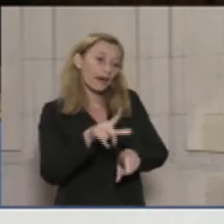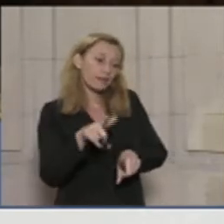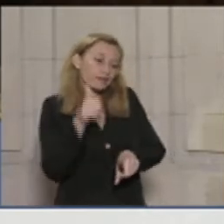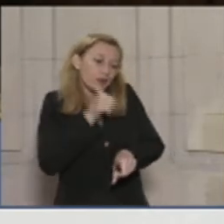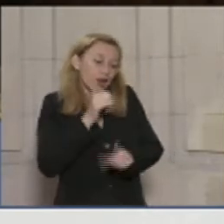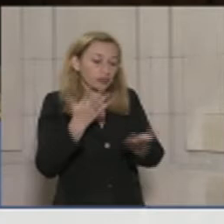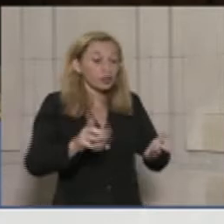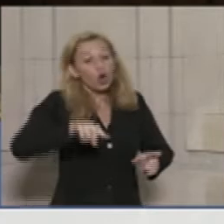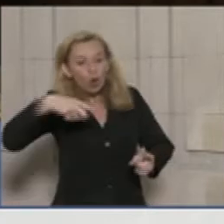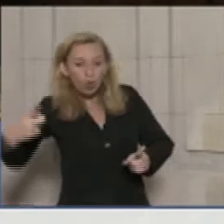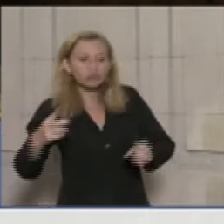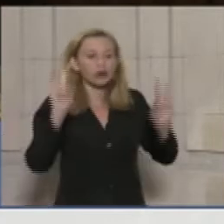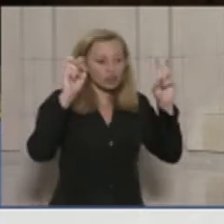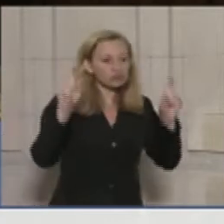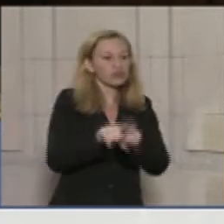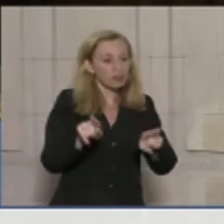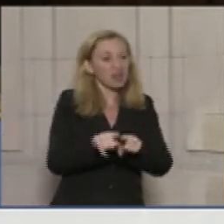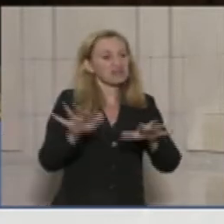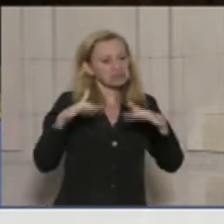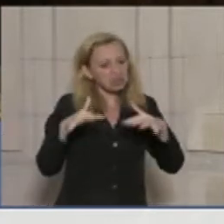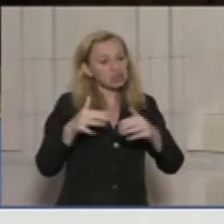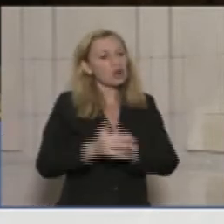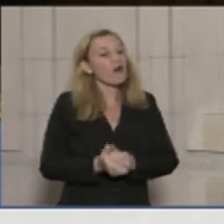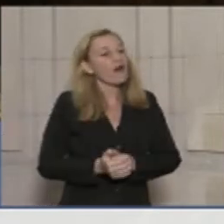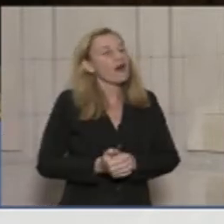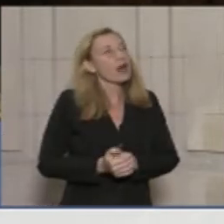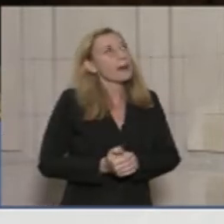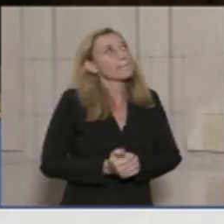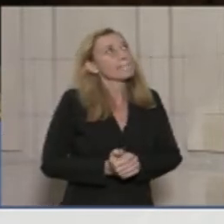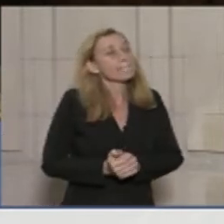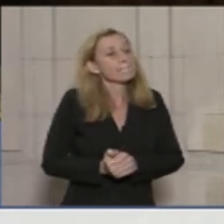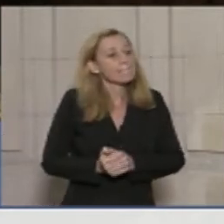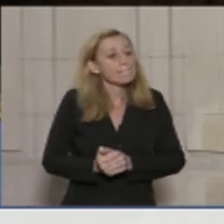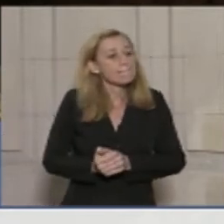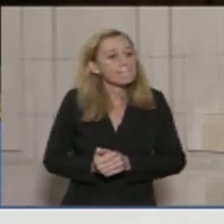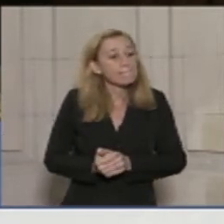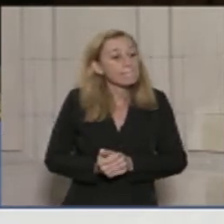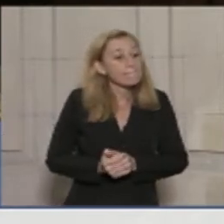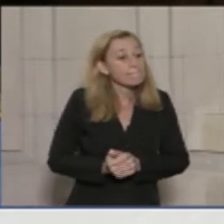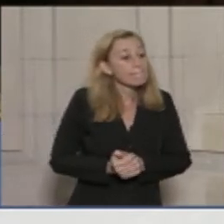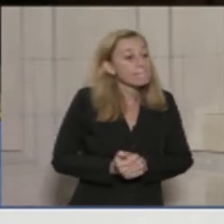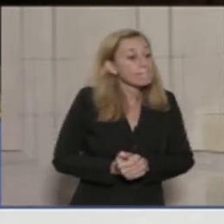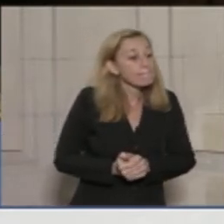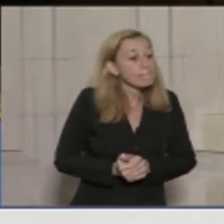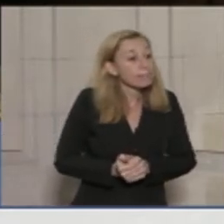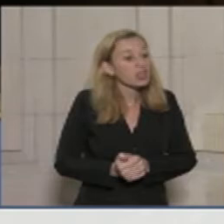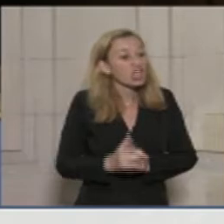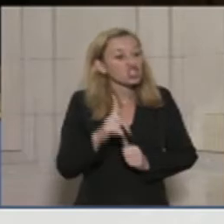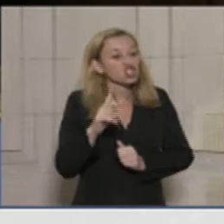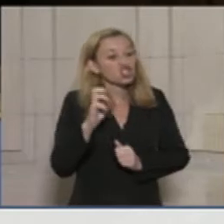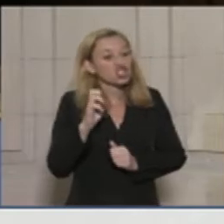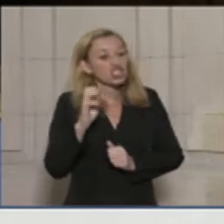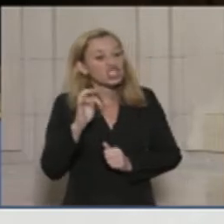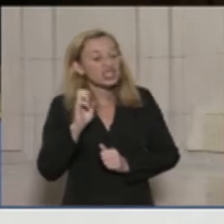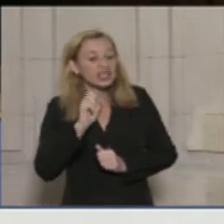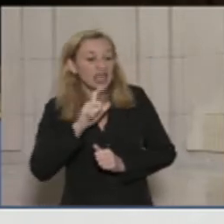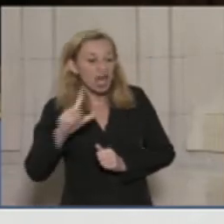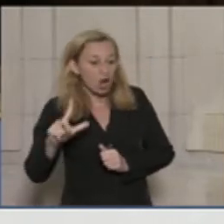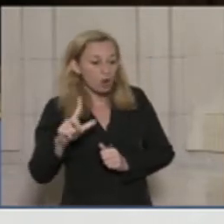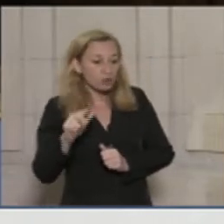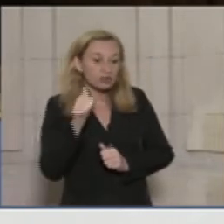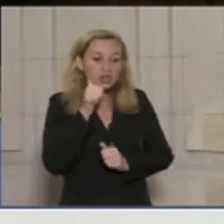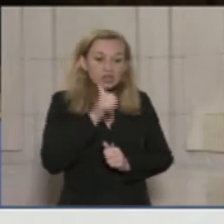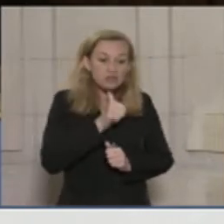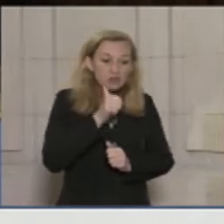assunto também que me chamou a atenção foi a questão da mutilação genital das meninas, que ainda